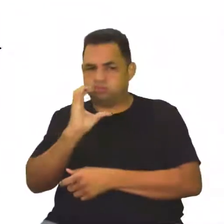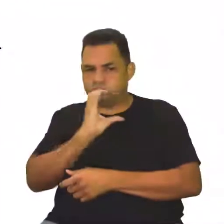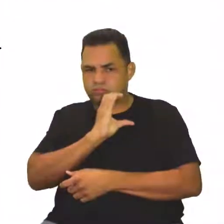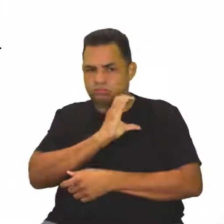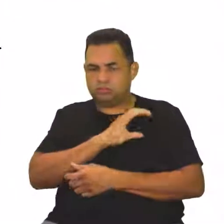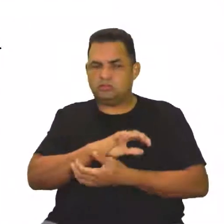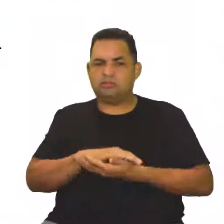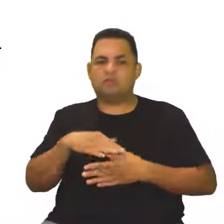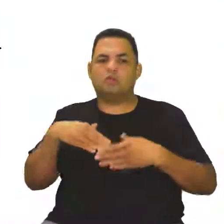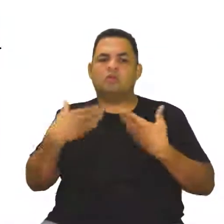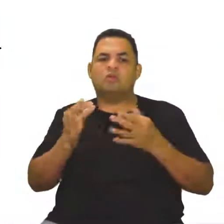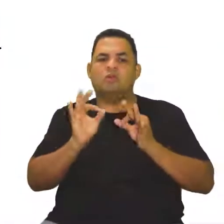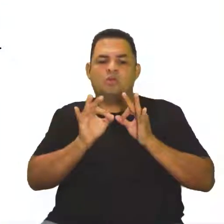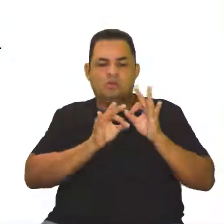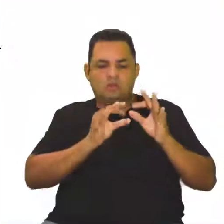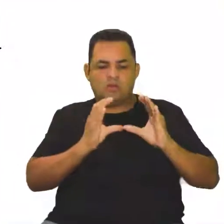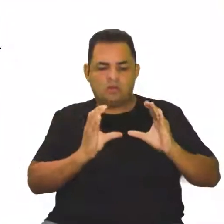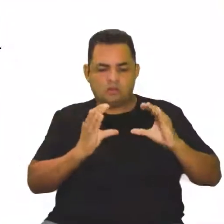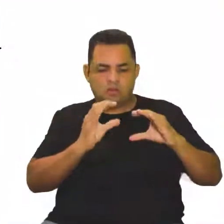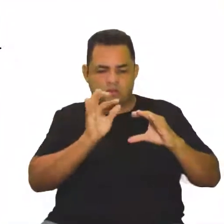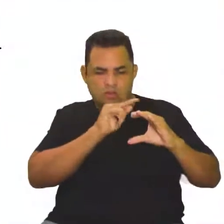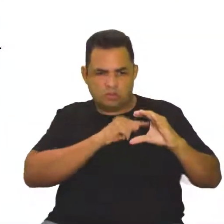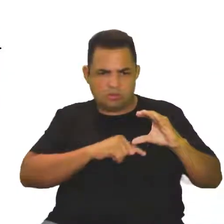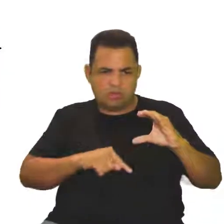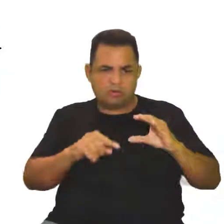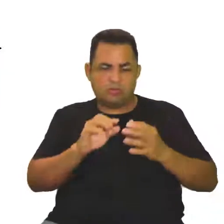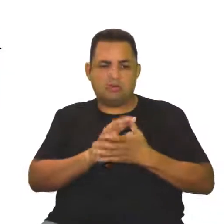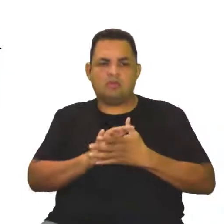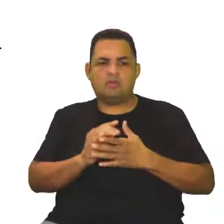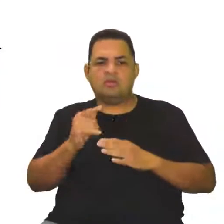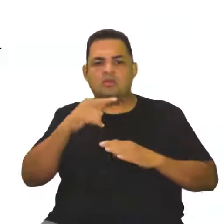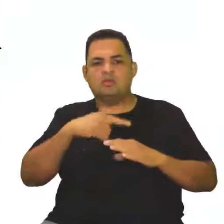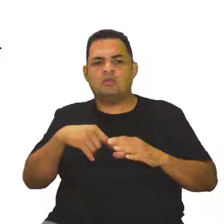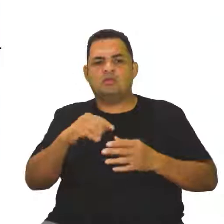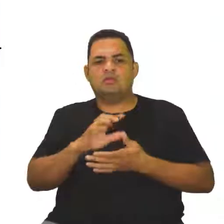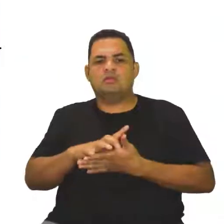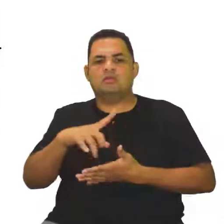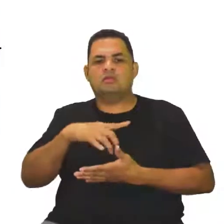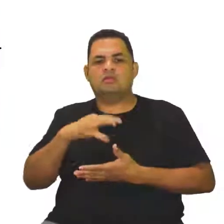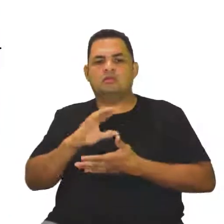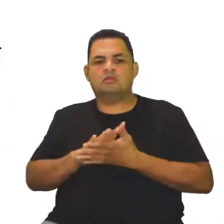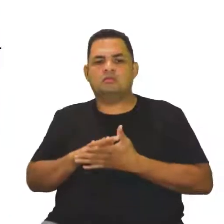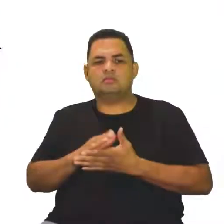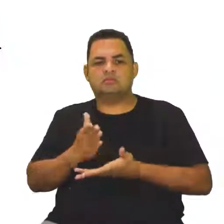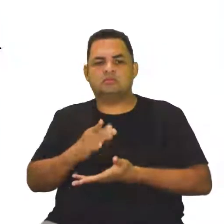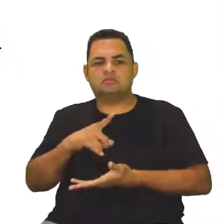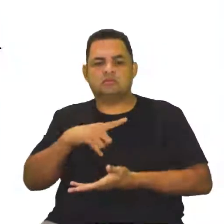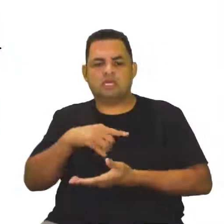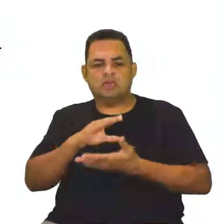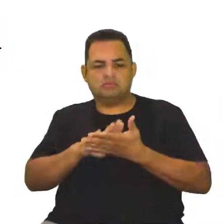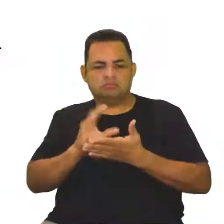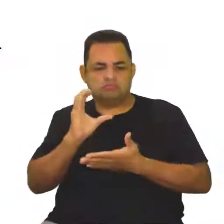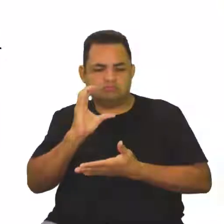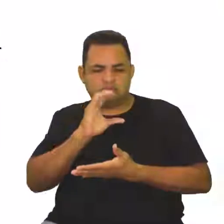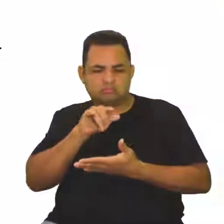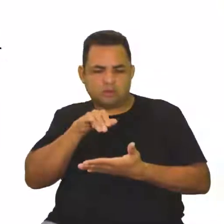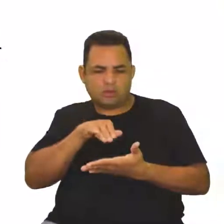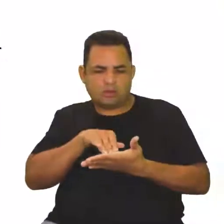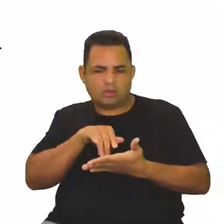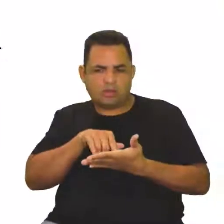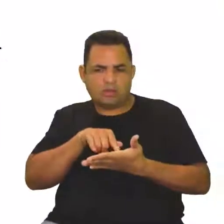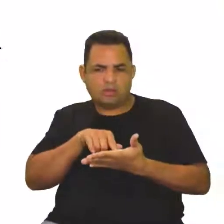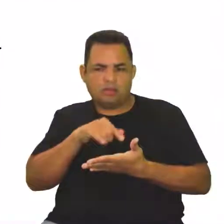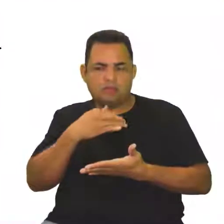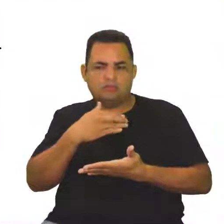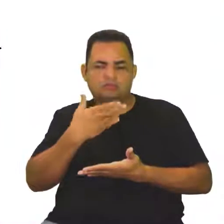quando você monta um circuitozinho, você fecha esse circuito, você tocar lá no resistor, ele vai estar um pouquinho quente, tá? Então,